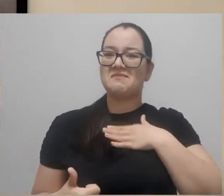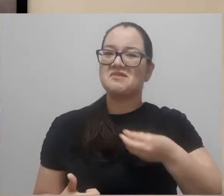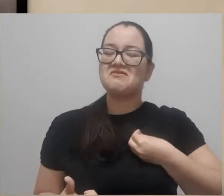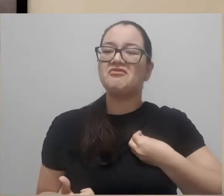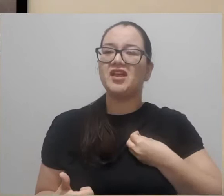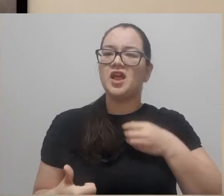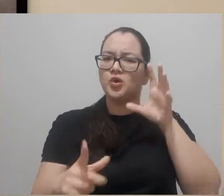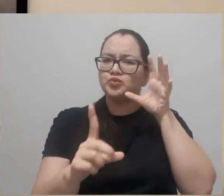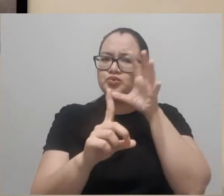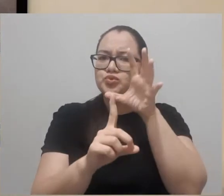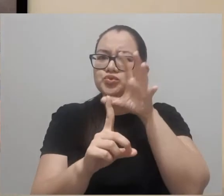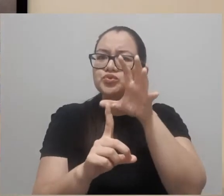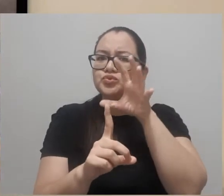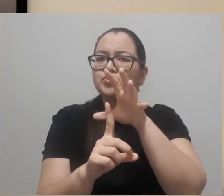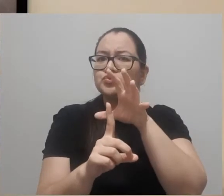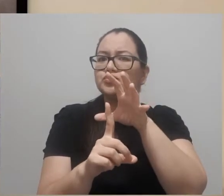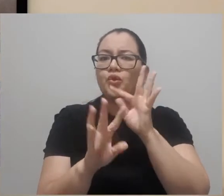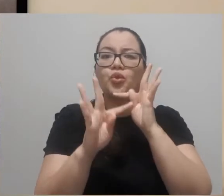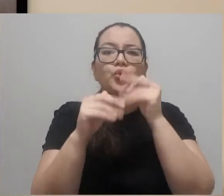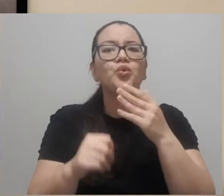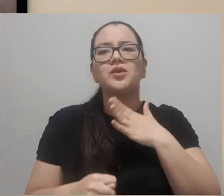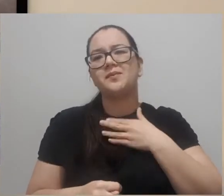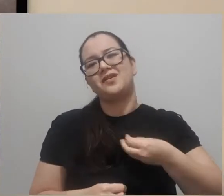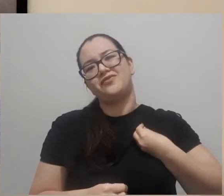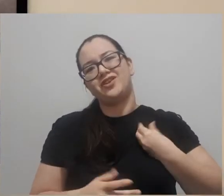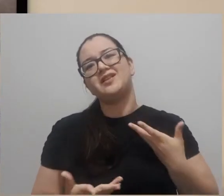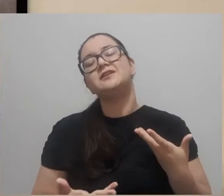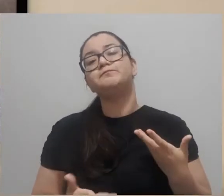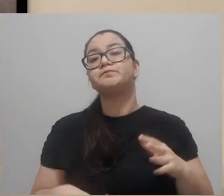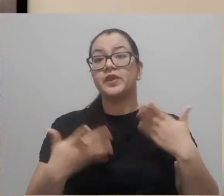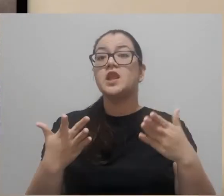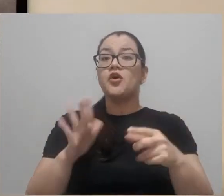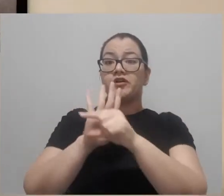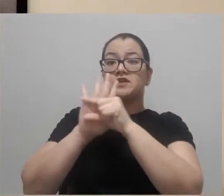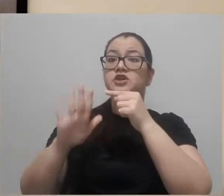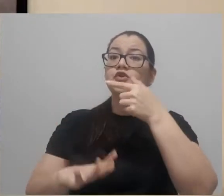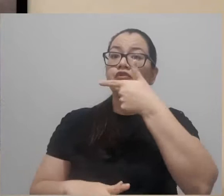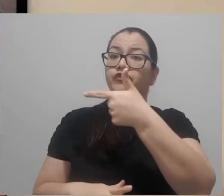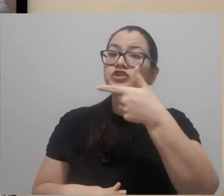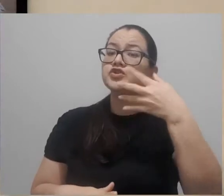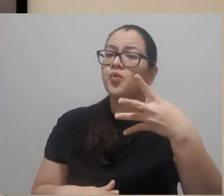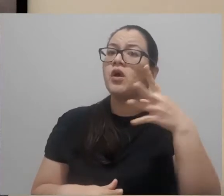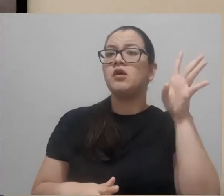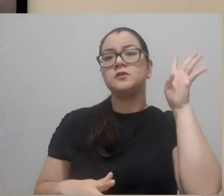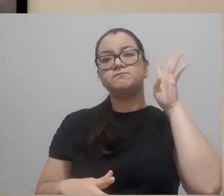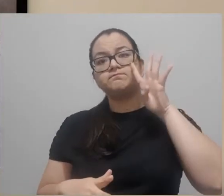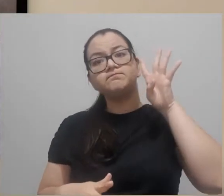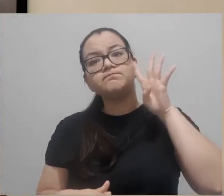governar a minha vida. Aí o versículo 24 é muito, muito interessante, que ele diz, ninguém pode servir a dois